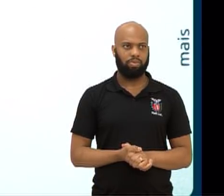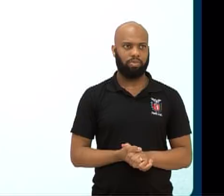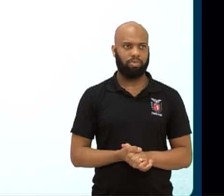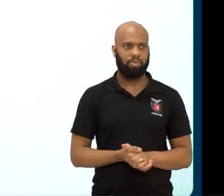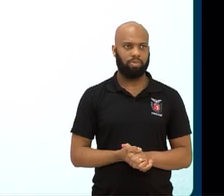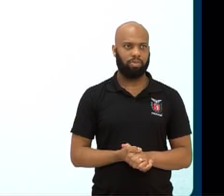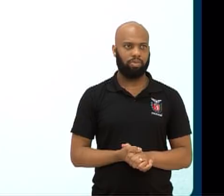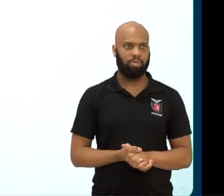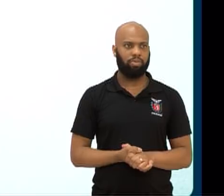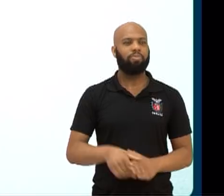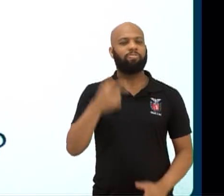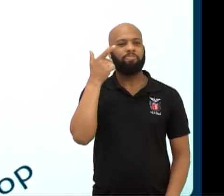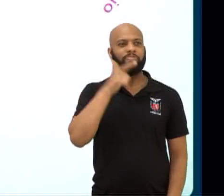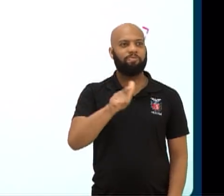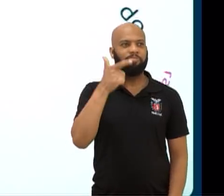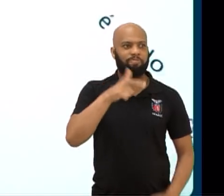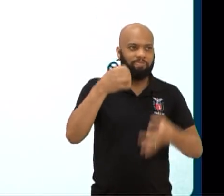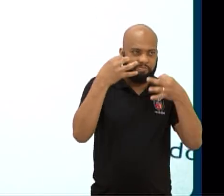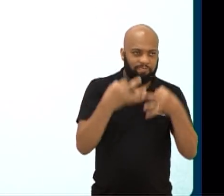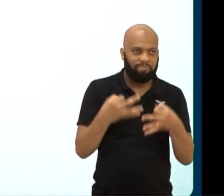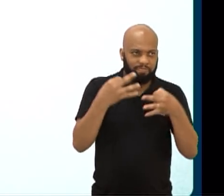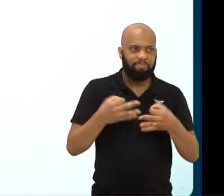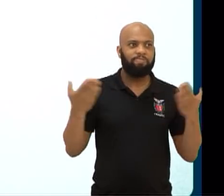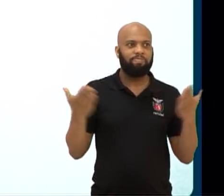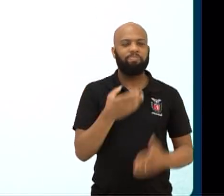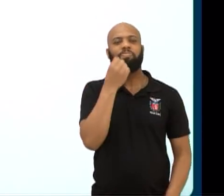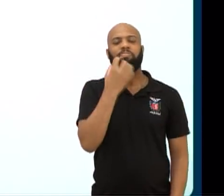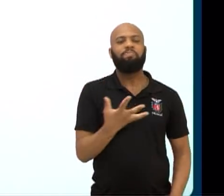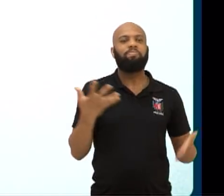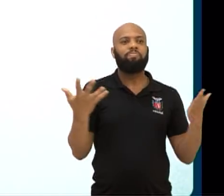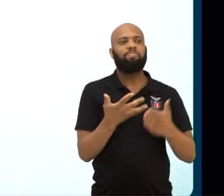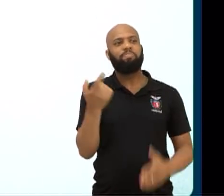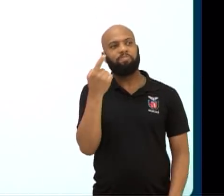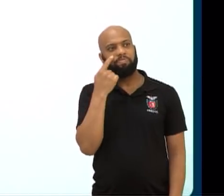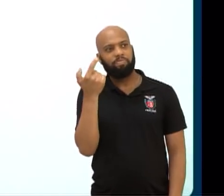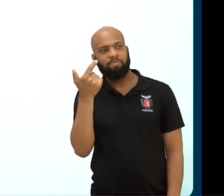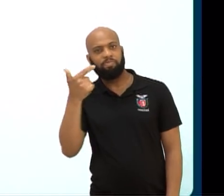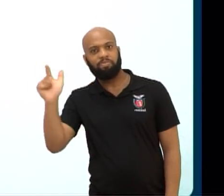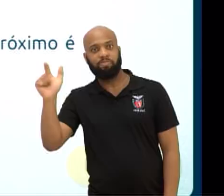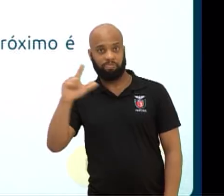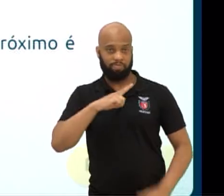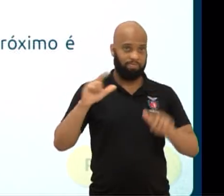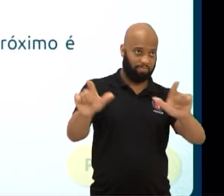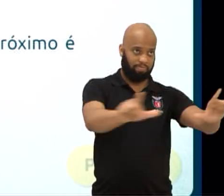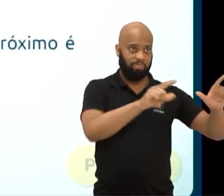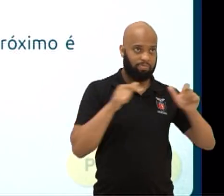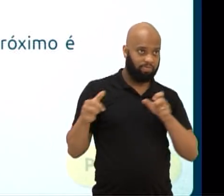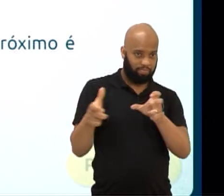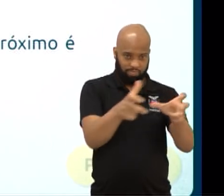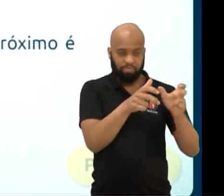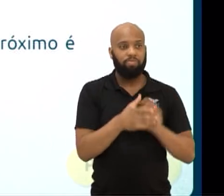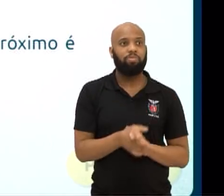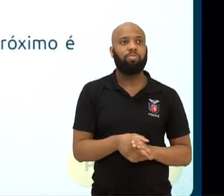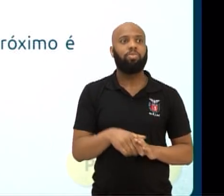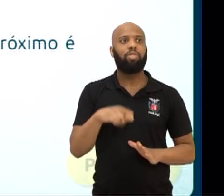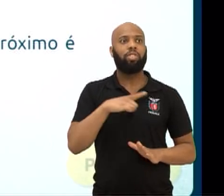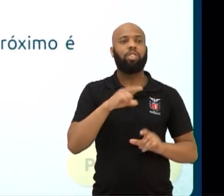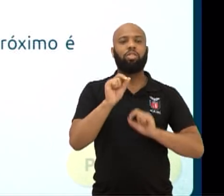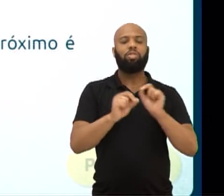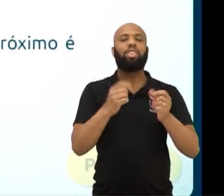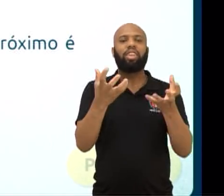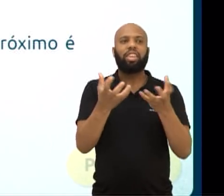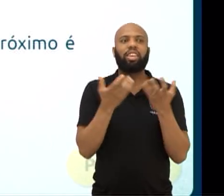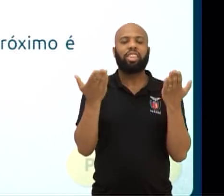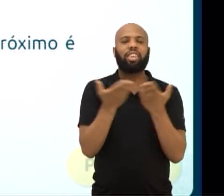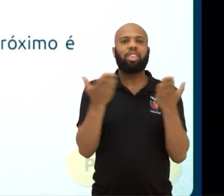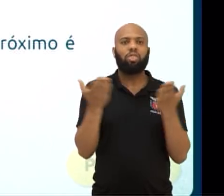Ah, acho que nós acertamos, né? Então, beleza. Vamos ver qual que é a próxima tela do nosso jogo. O perímetro